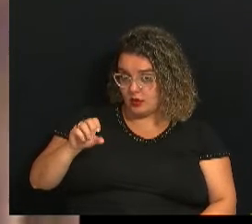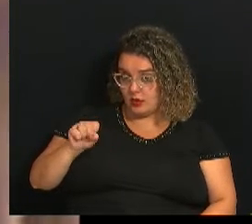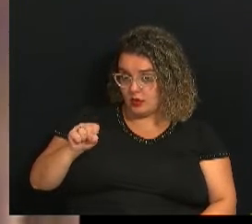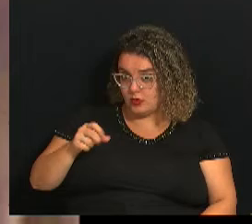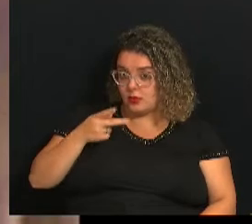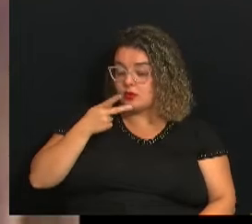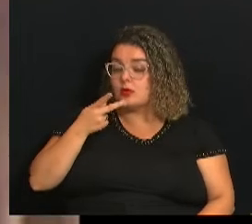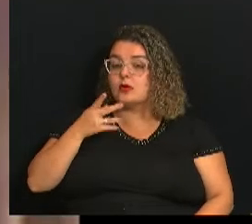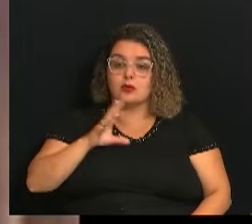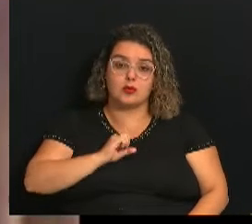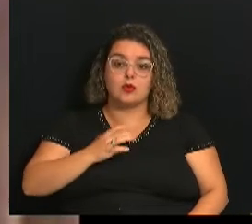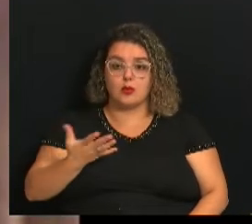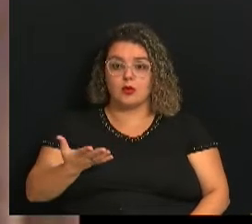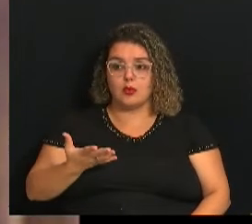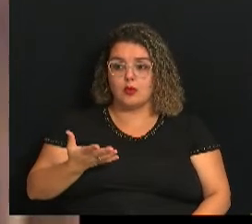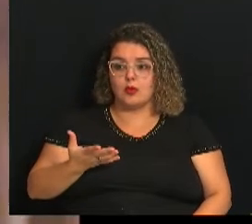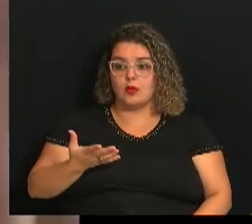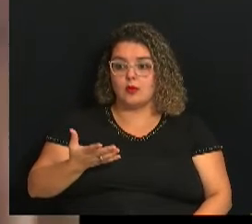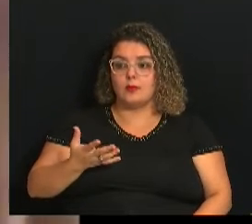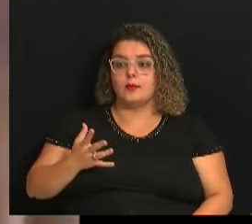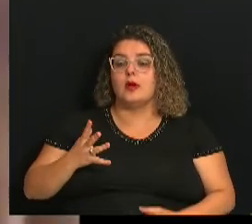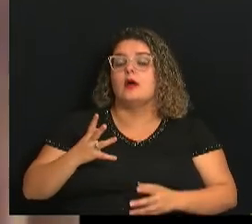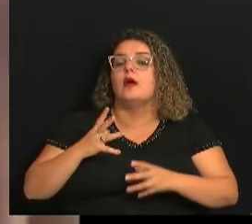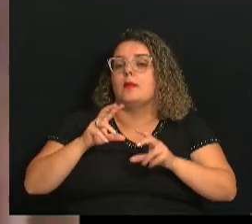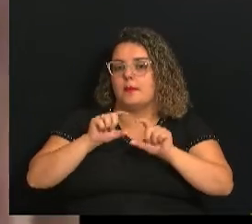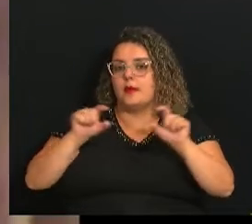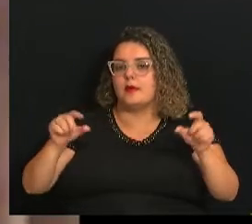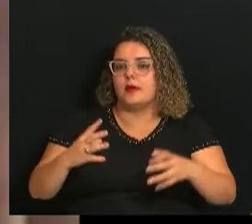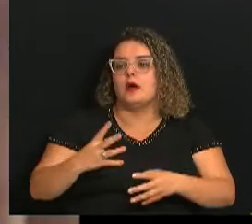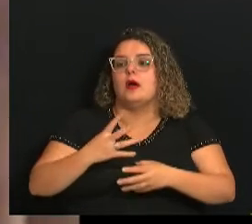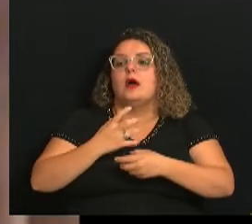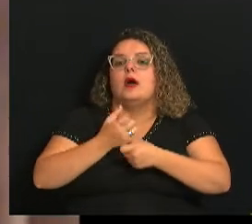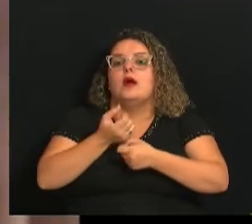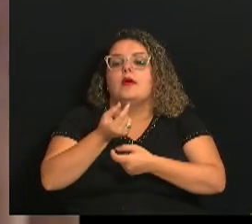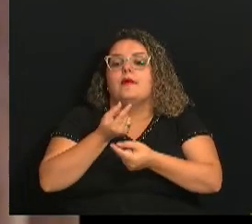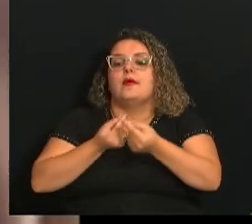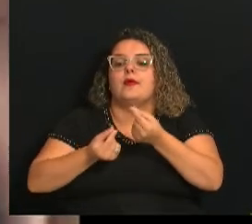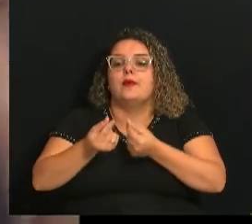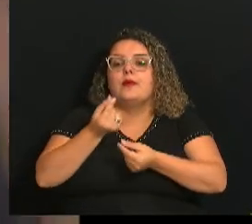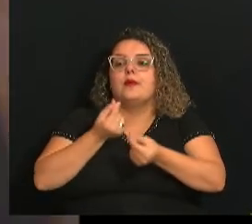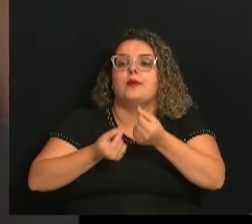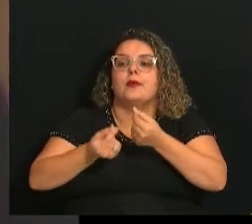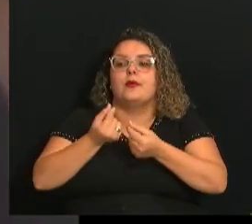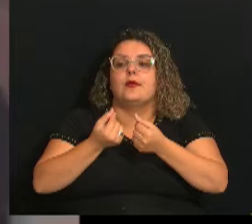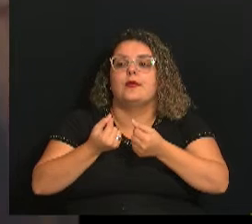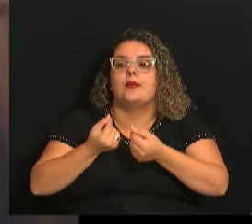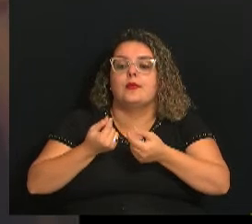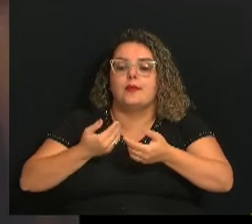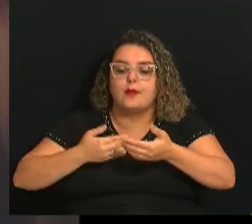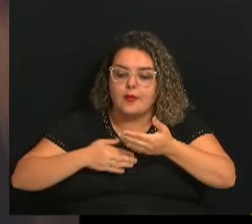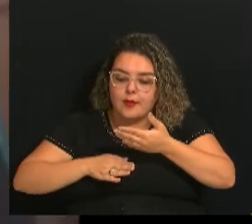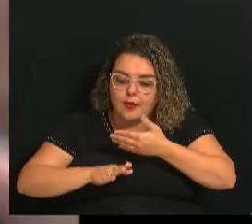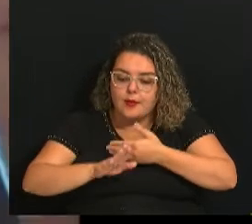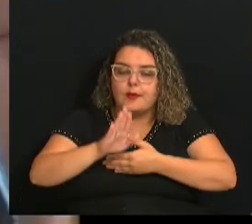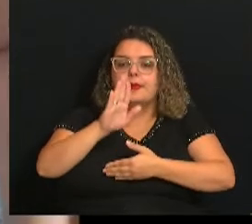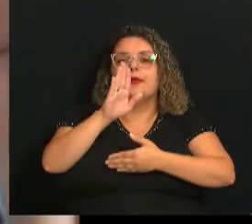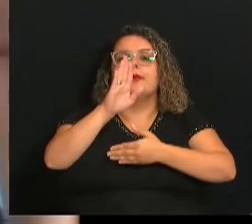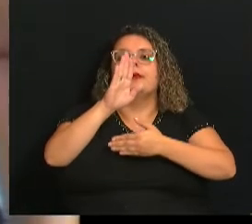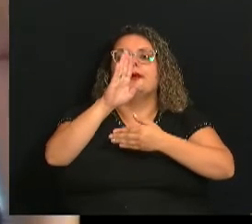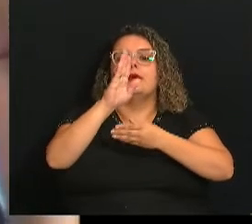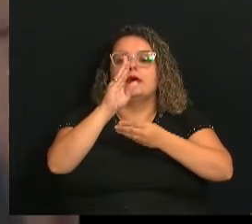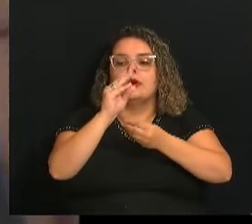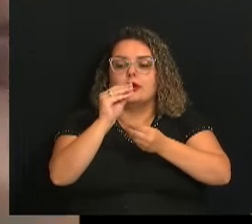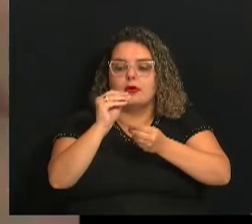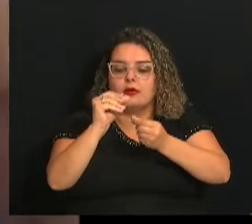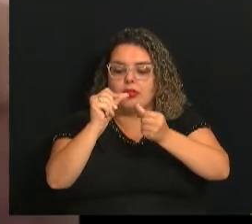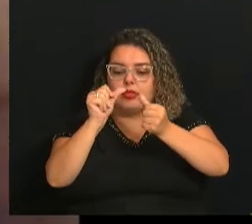é uma frase que ele fala assim: a força da grana que ergue e destrói coisas belas.